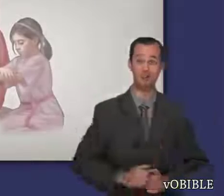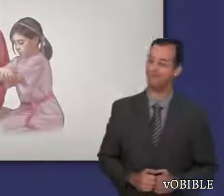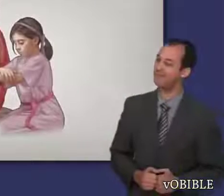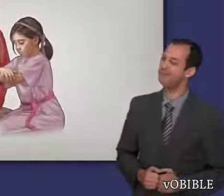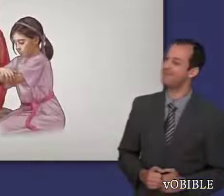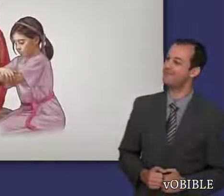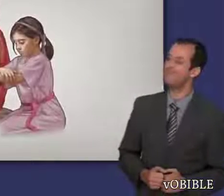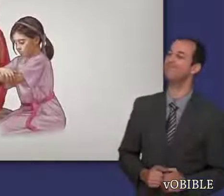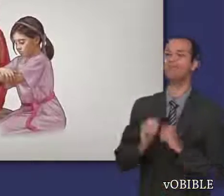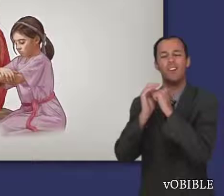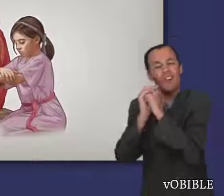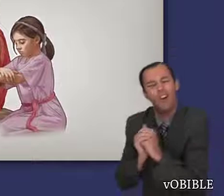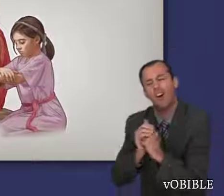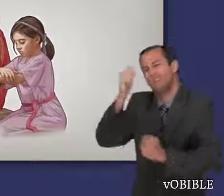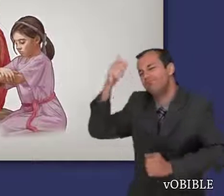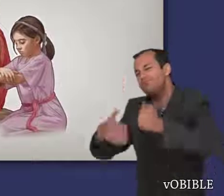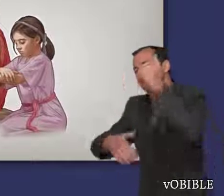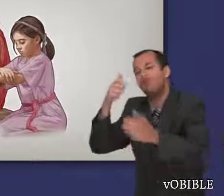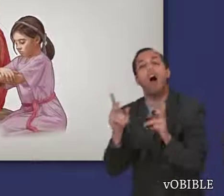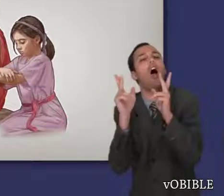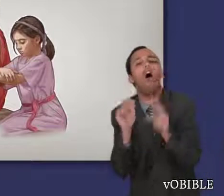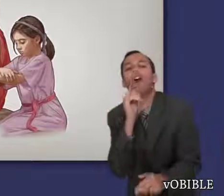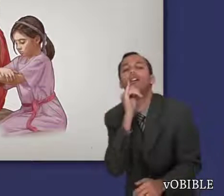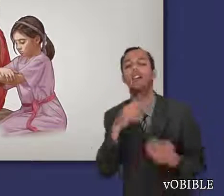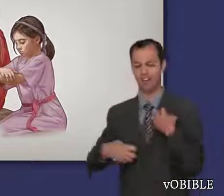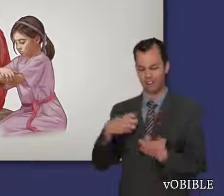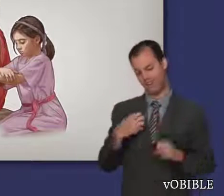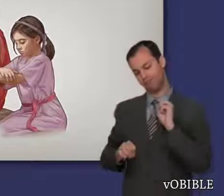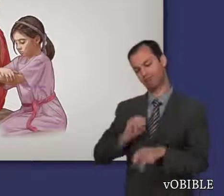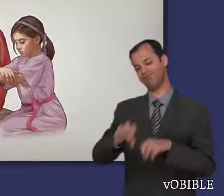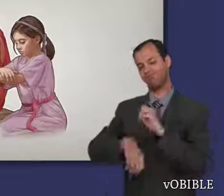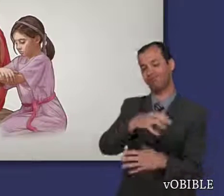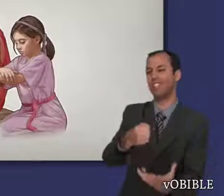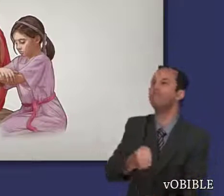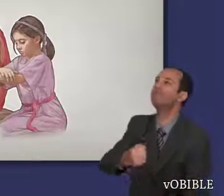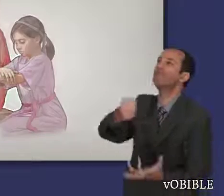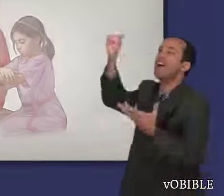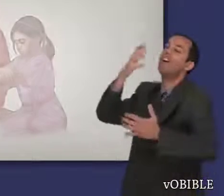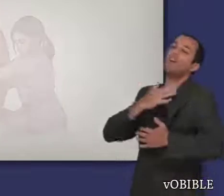Ele aconselha os irmãos a deixarem suas ansiedades nas mãos de Deus, porque Ele cuida de nós.